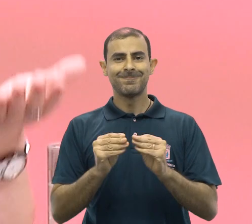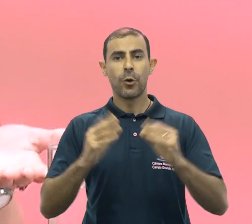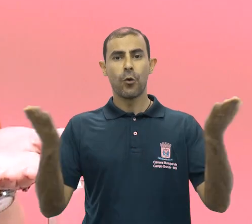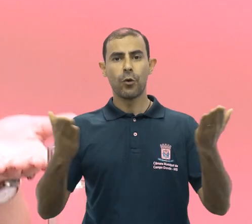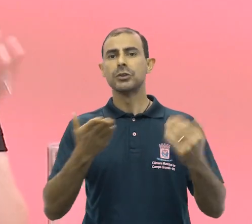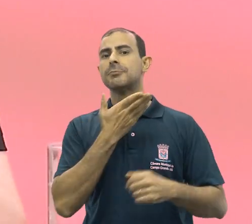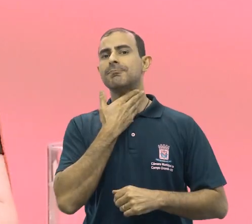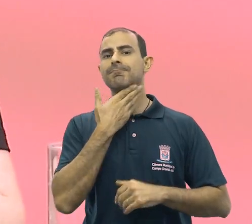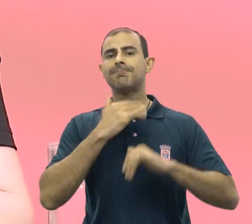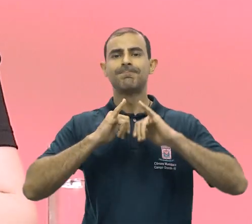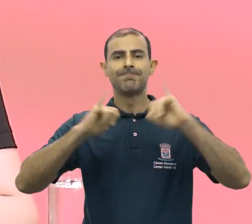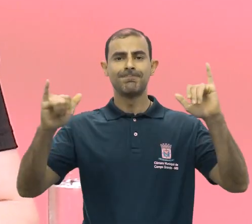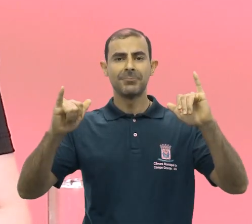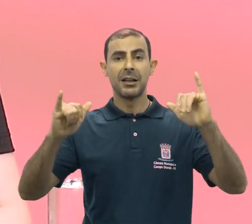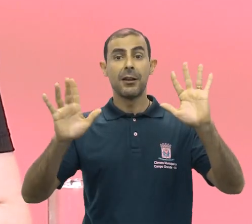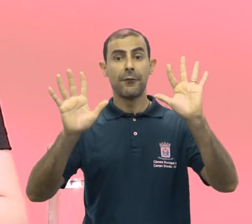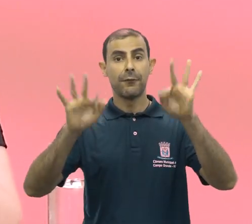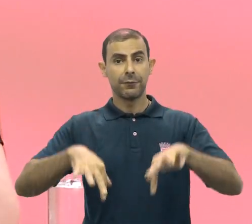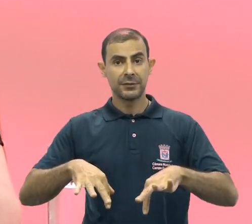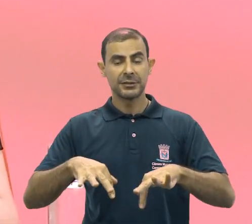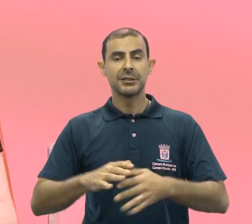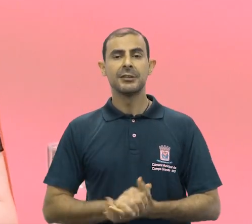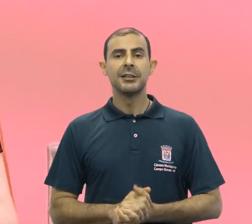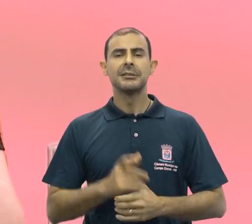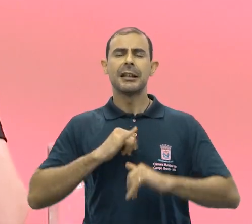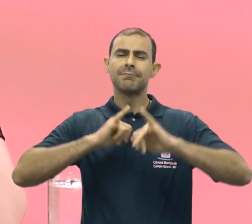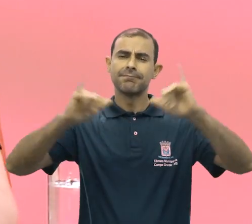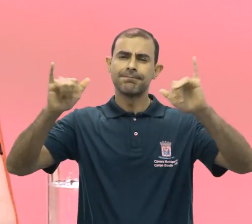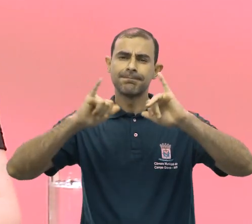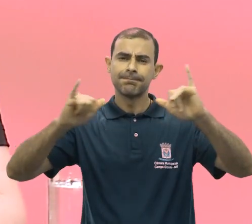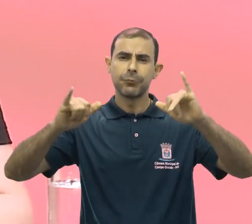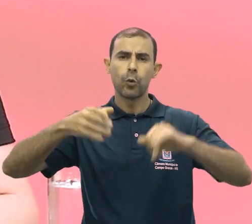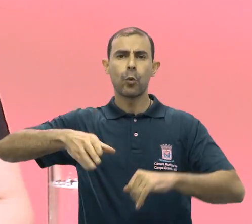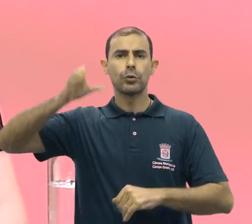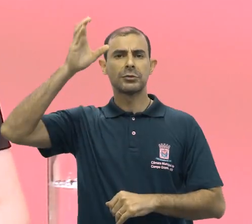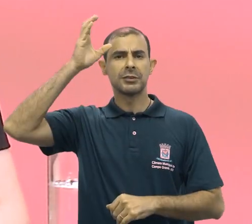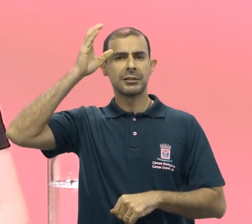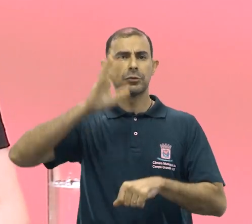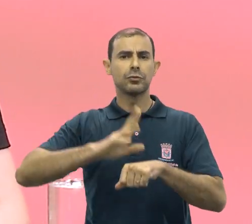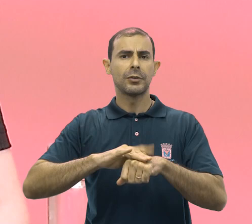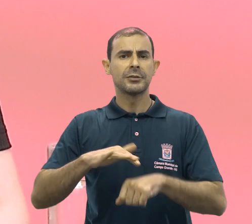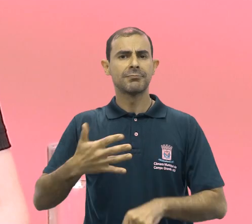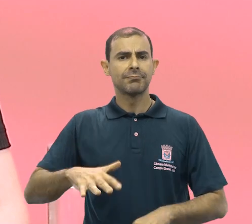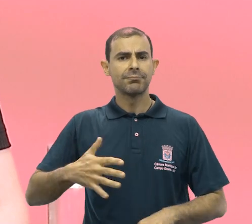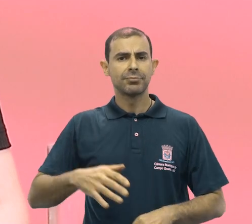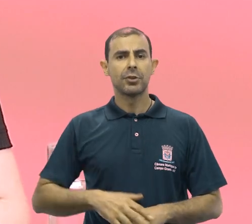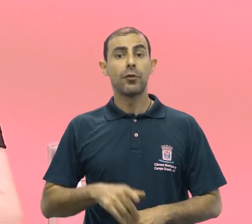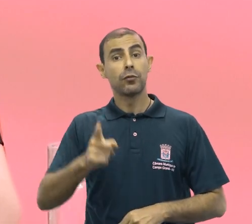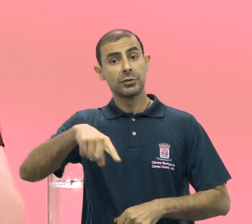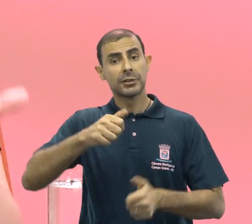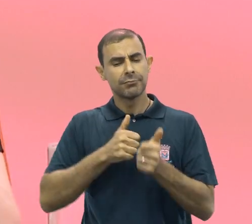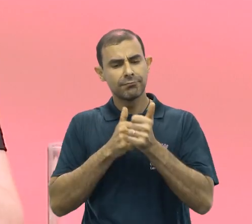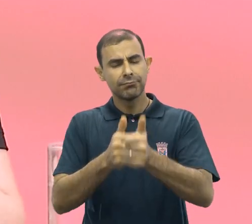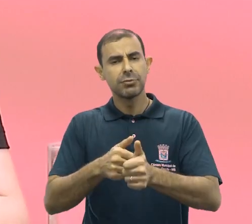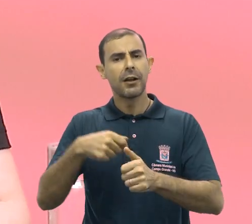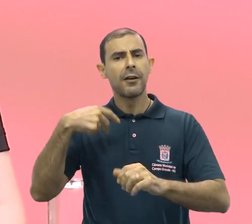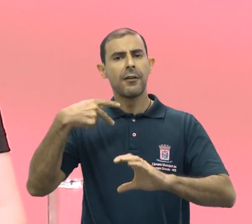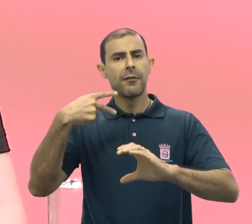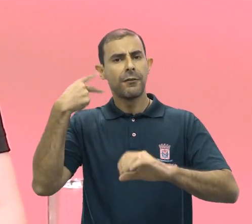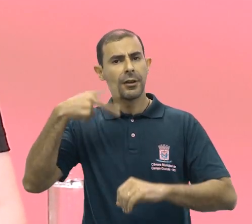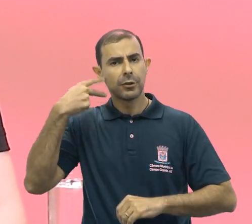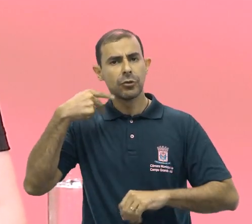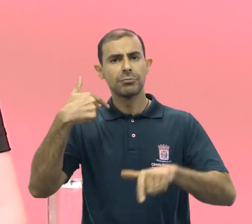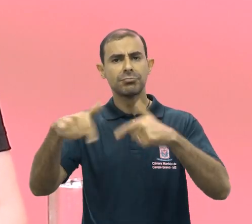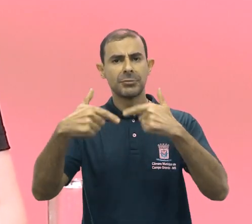Nós vamos chegando ao fim do nosso Papo em Dia com informações sobre a conscientização da doença de Parkinson. Acompanhe o trabalho